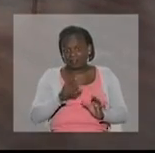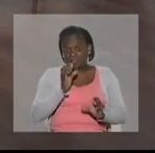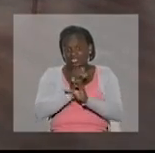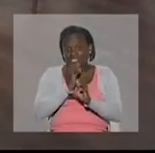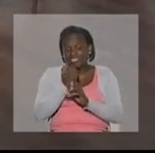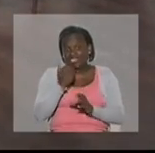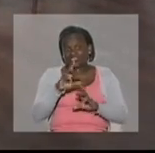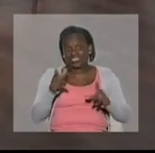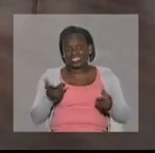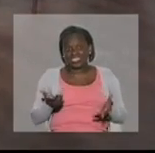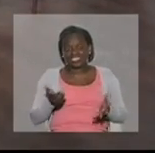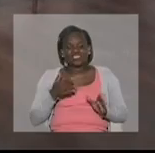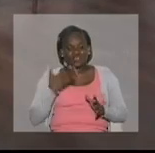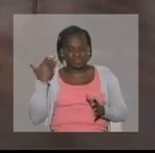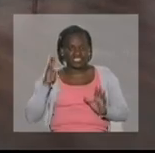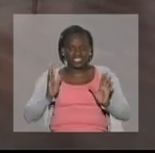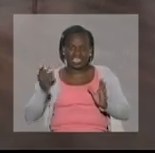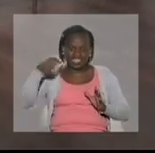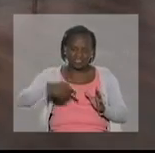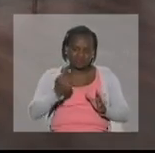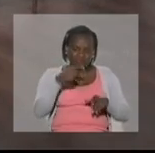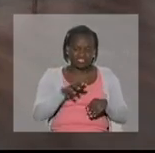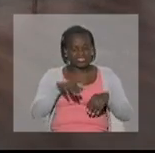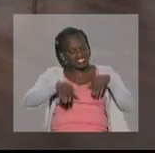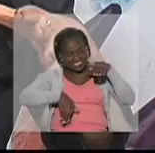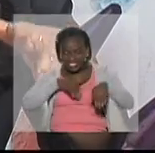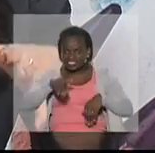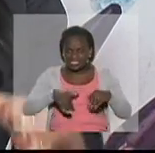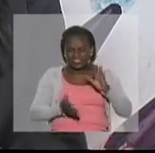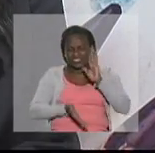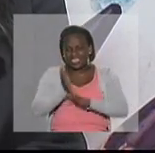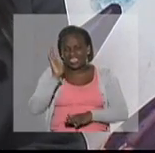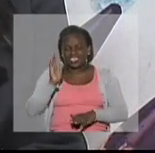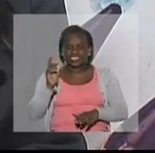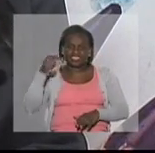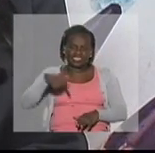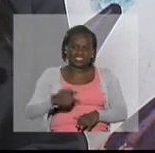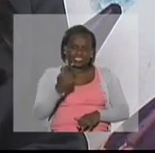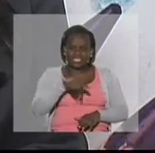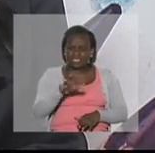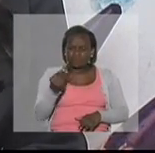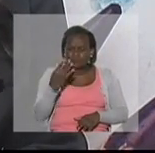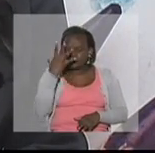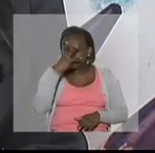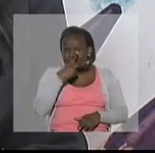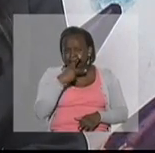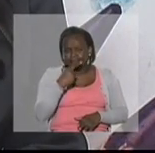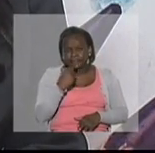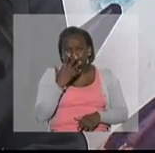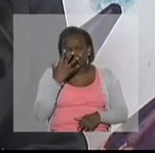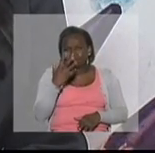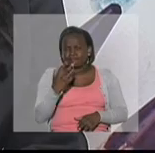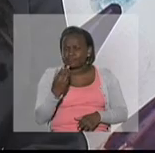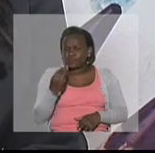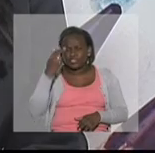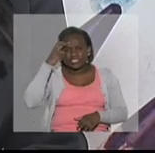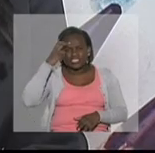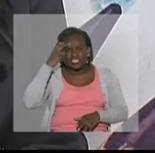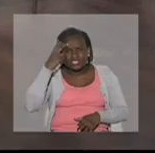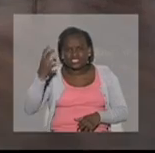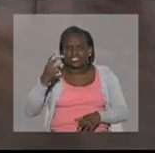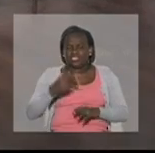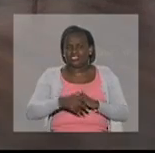será? sabe. A gente não Ótimo. fala a língua dele. Eu já nadei com um golfinho, assim, naquelas viagens, assim, ai meu Deus, Eu é um também já bichinho nadei. muito encantador, Eles são né?